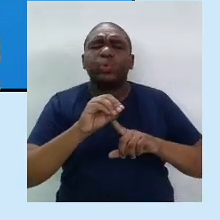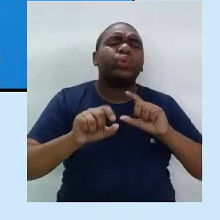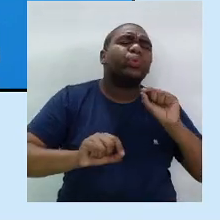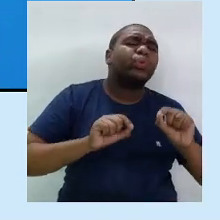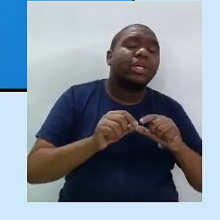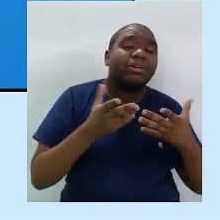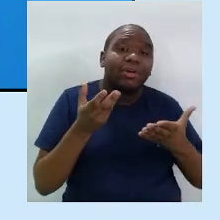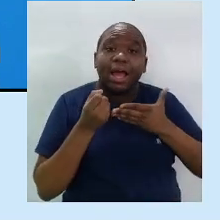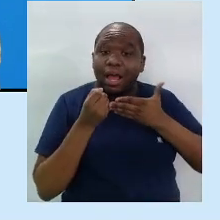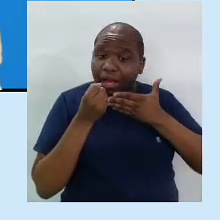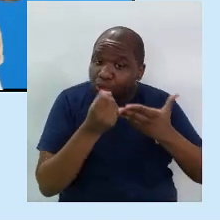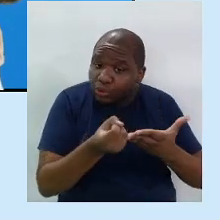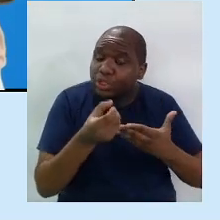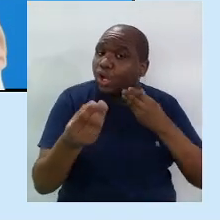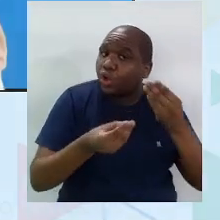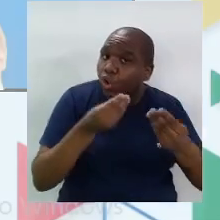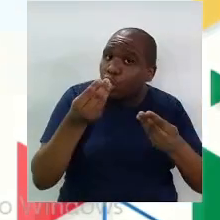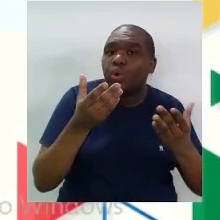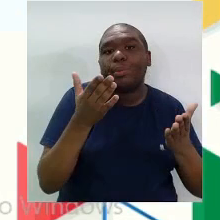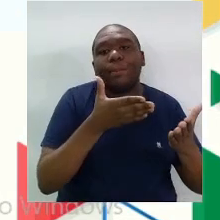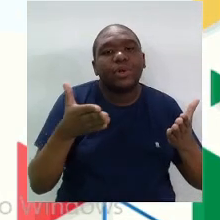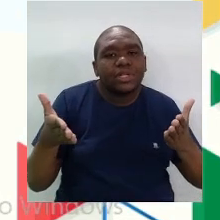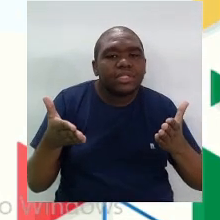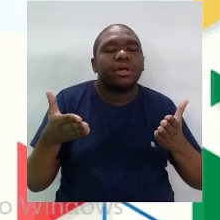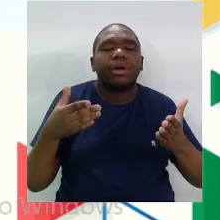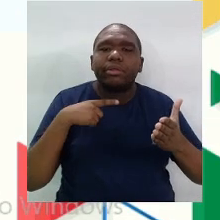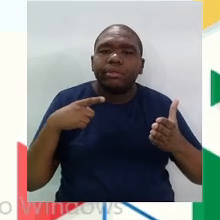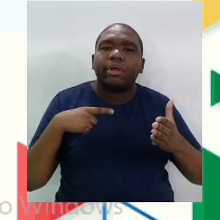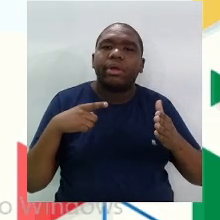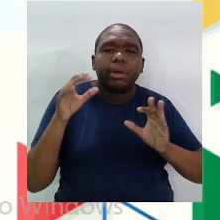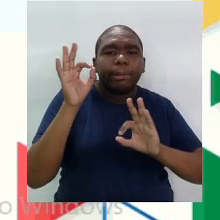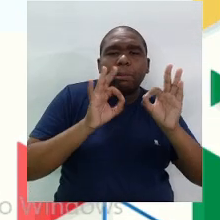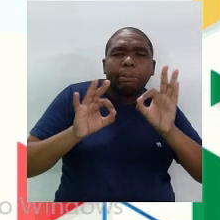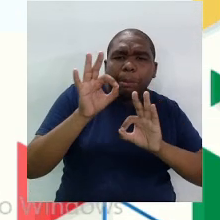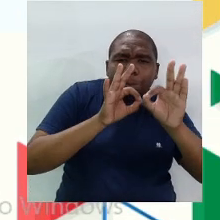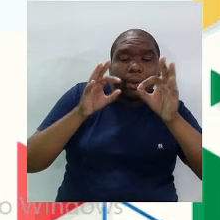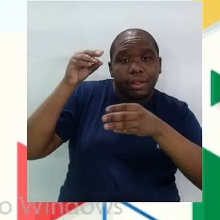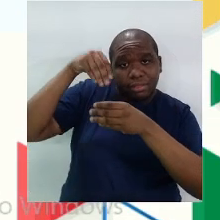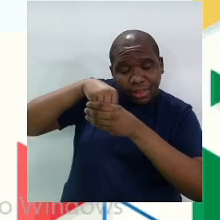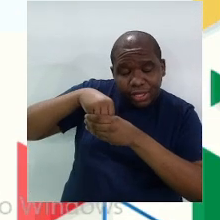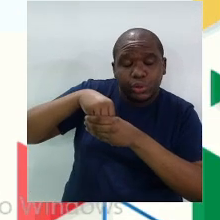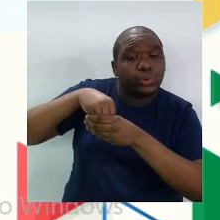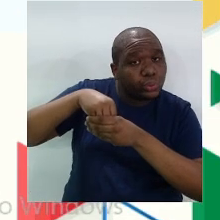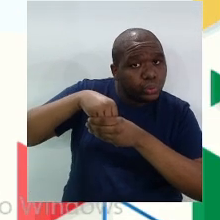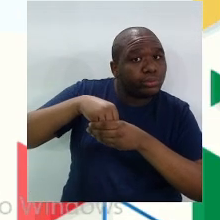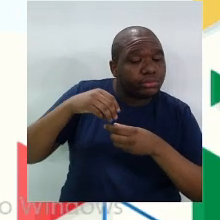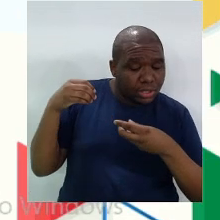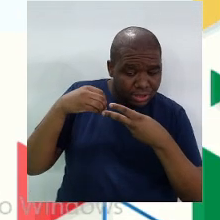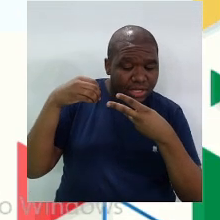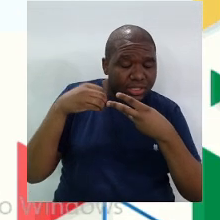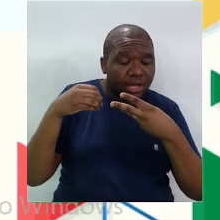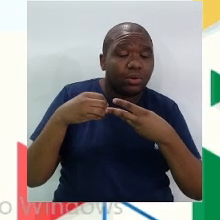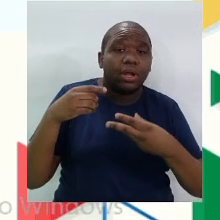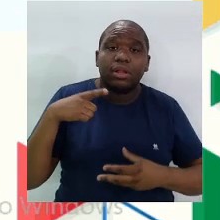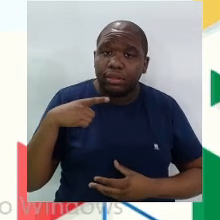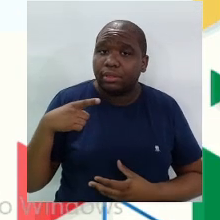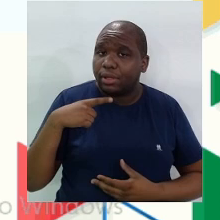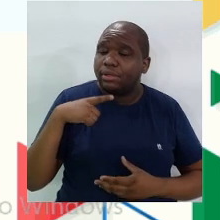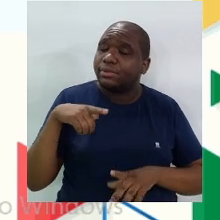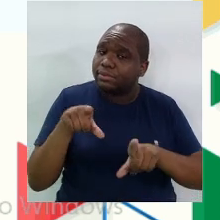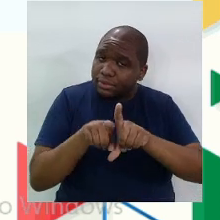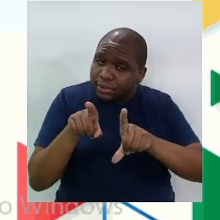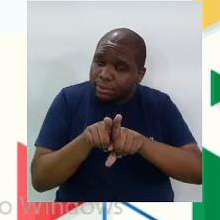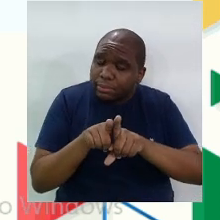a processar moléculas que são criadas pela célula. O retículo endoplasmático, ele